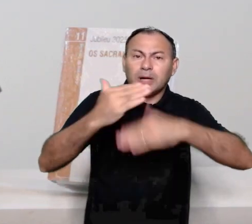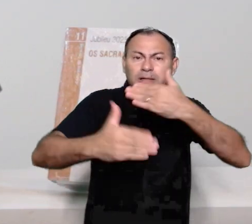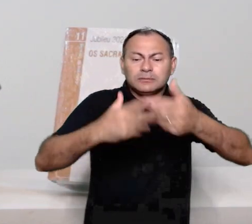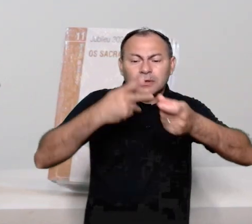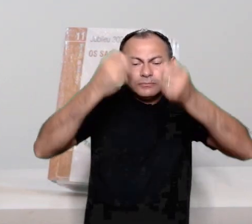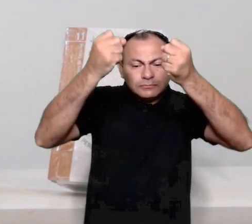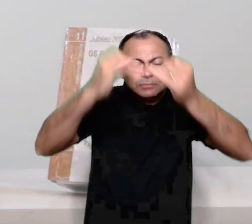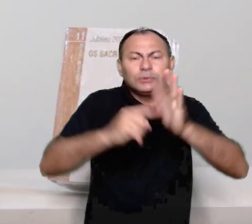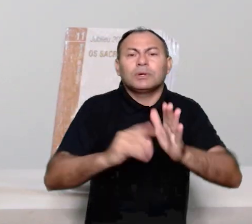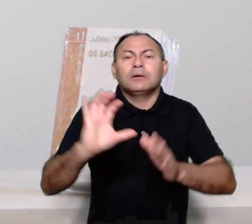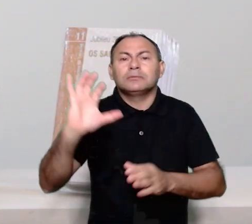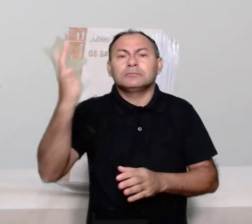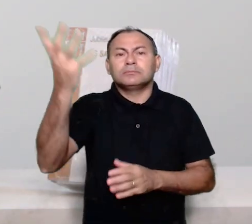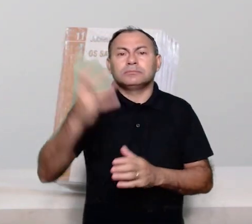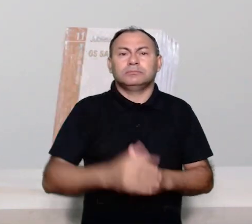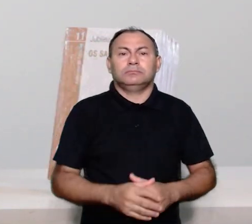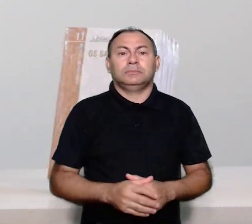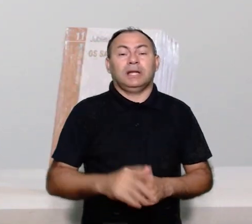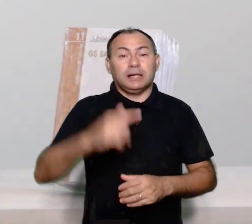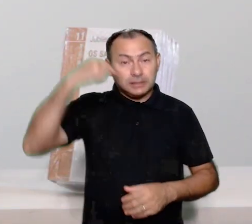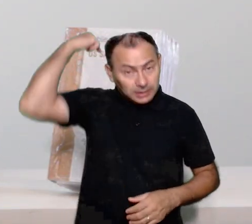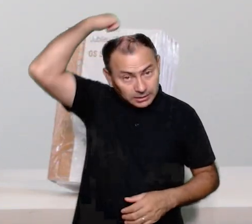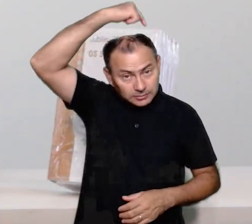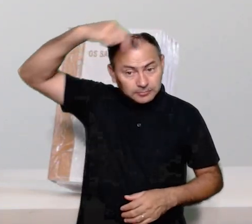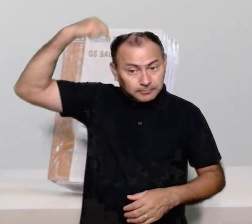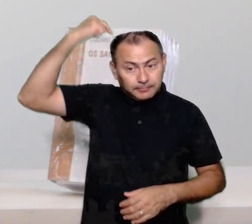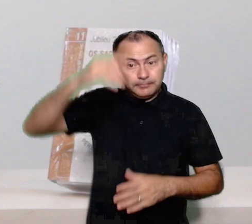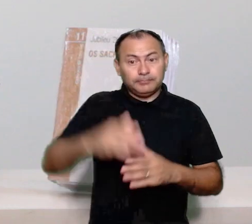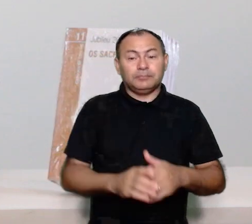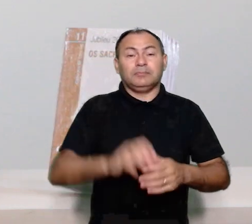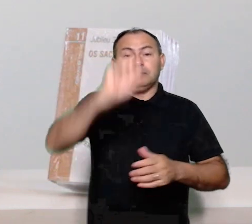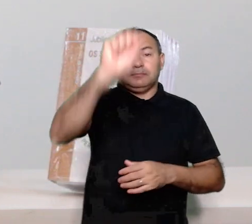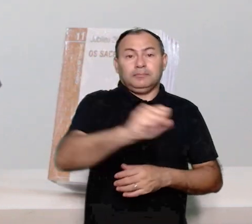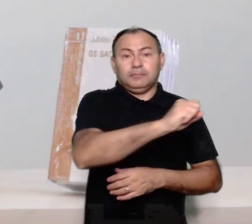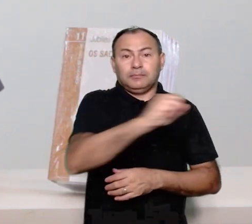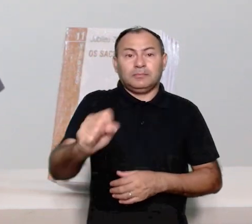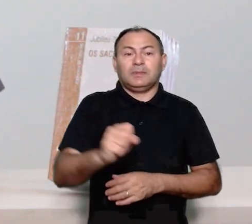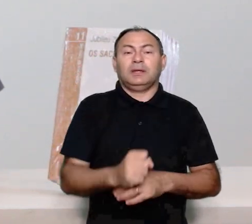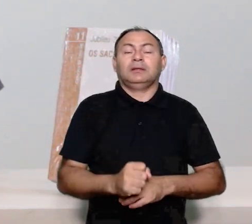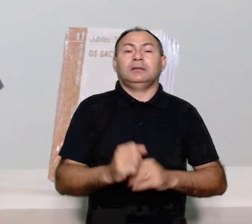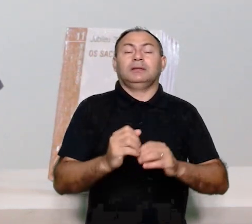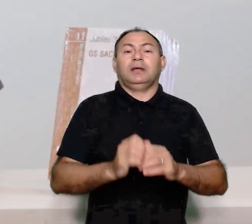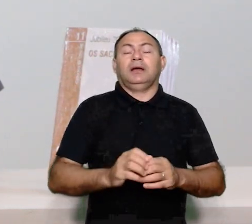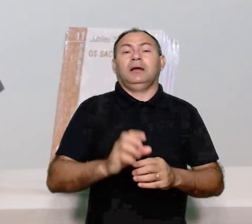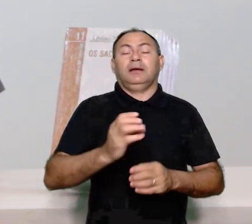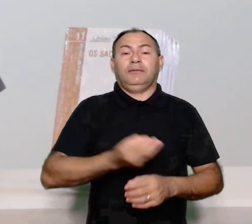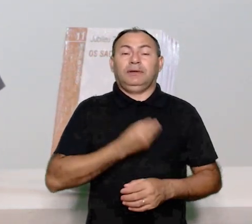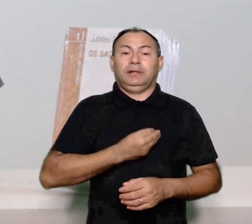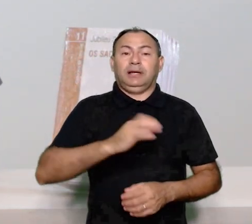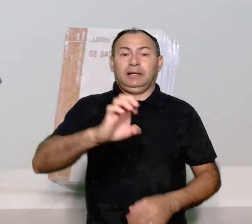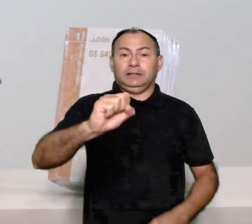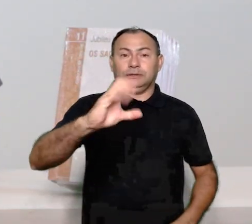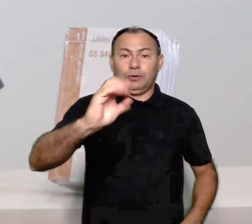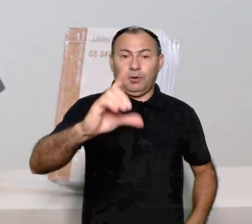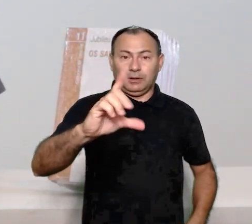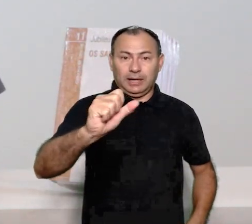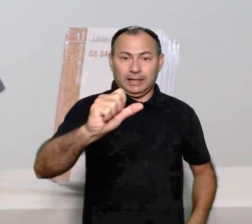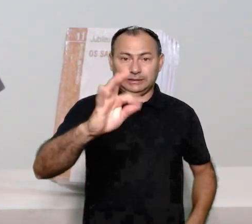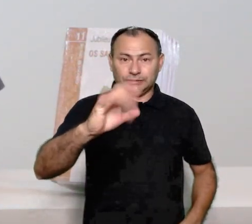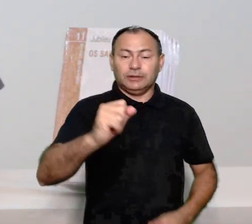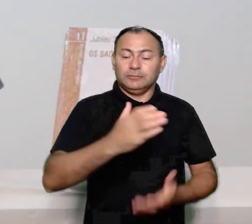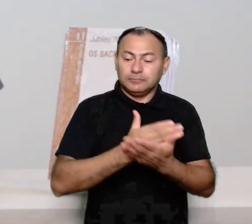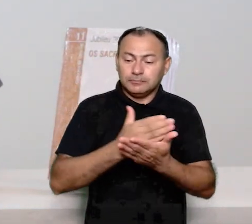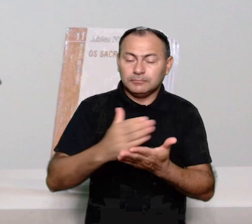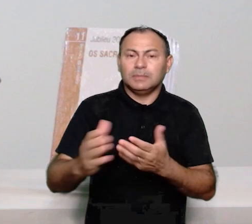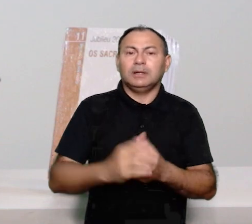a partir da causa, da santificação. Então, os sacramentos na grande escolástica passam a